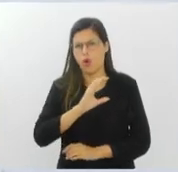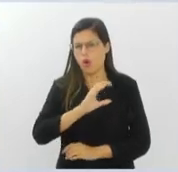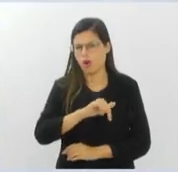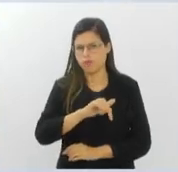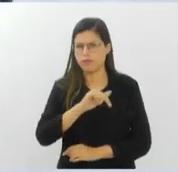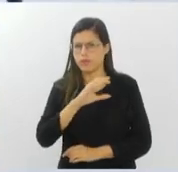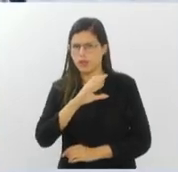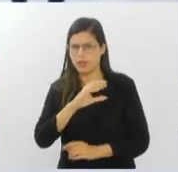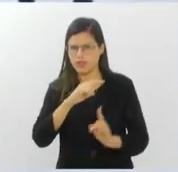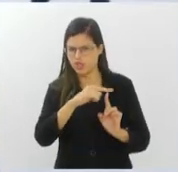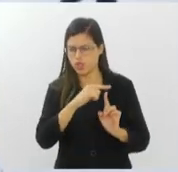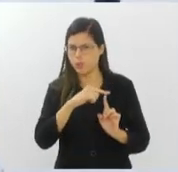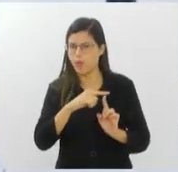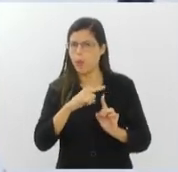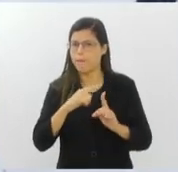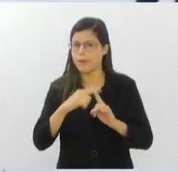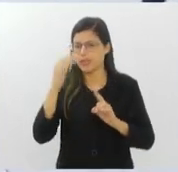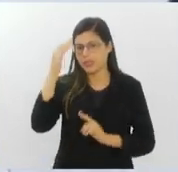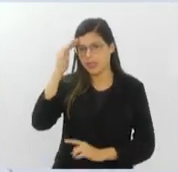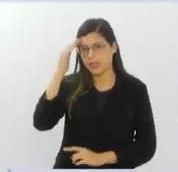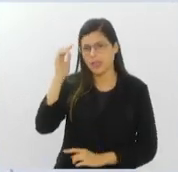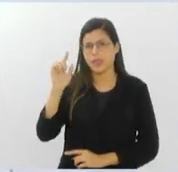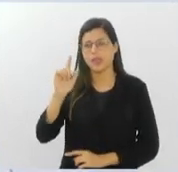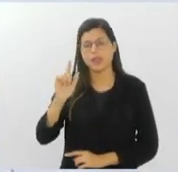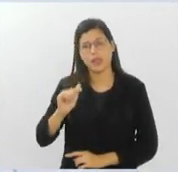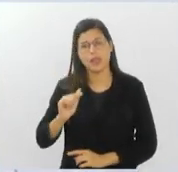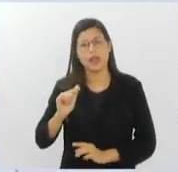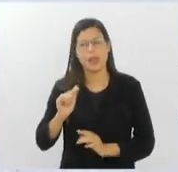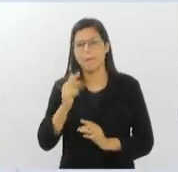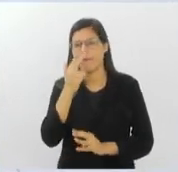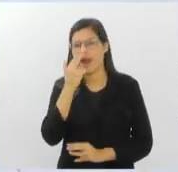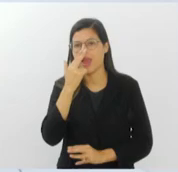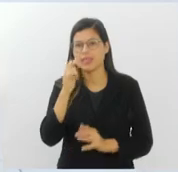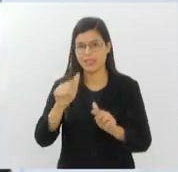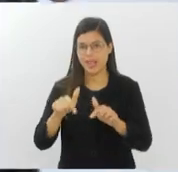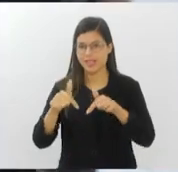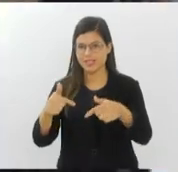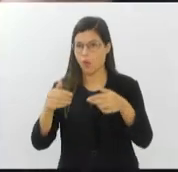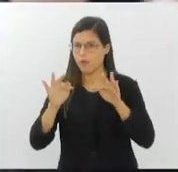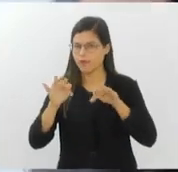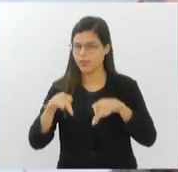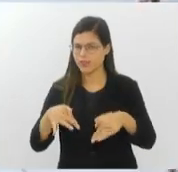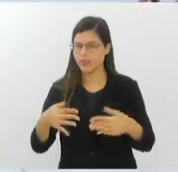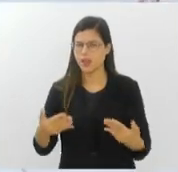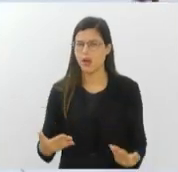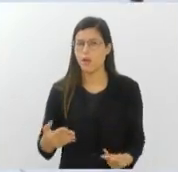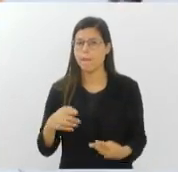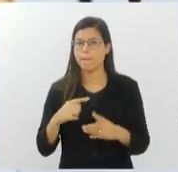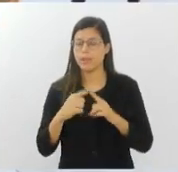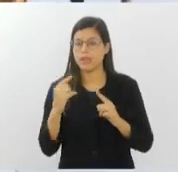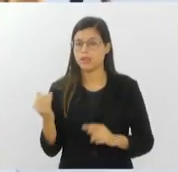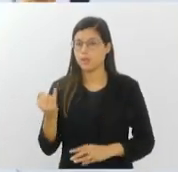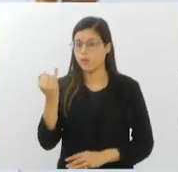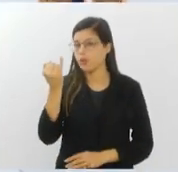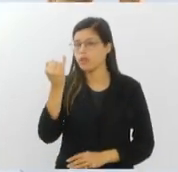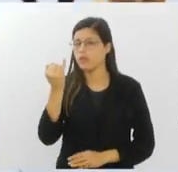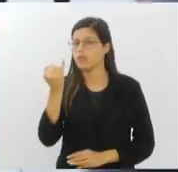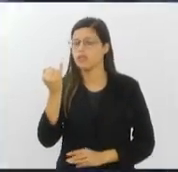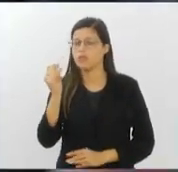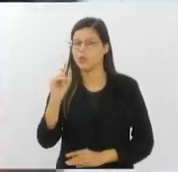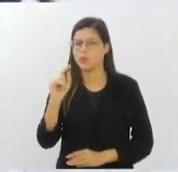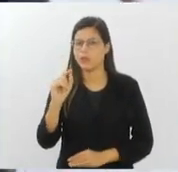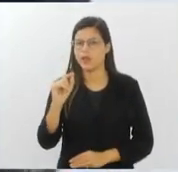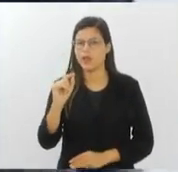que é a cereja do bolo, né? É aquele toque final. O que importa mesmo, o que vai fazer diferença, é a